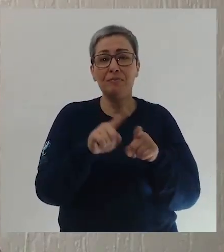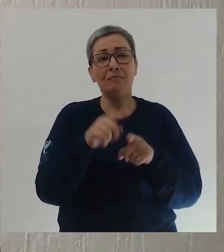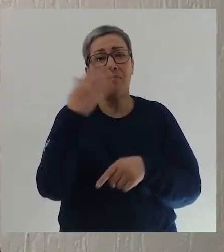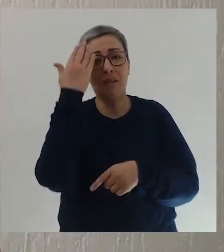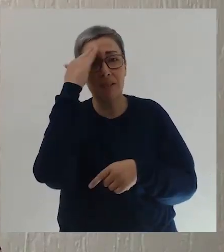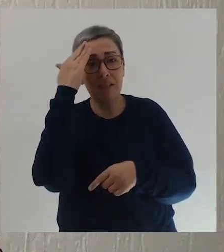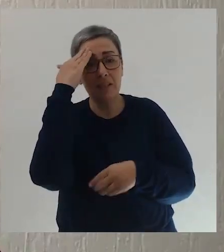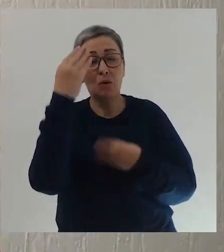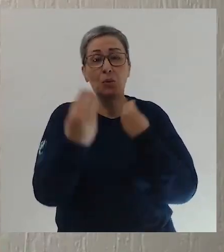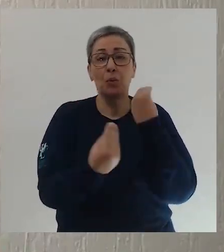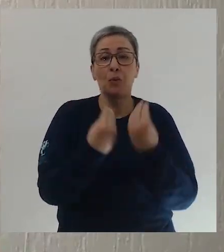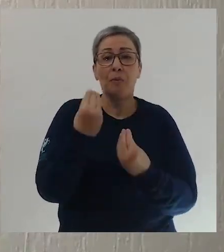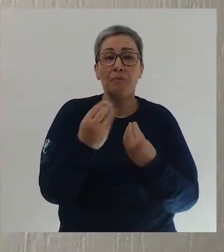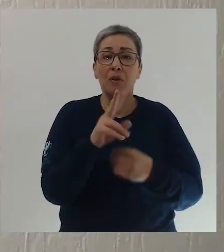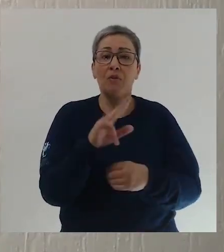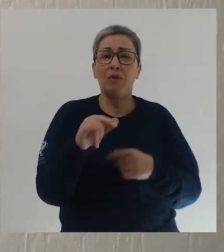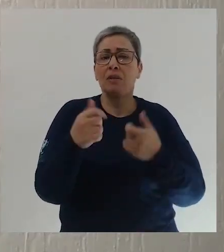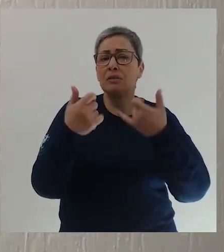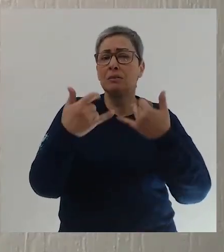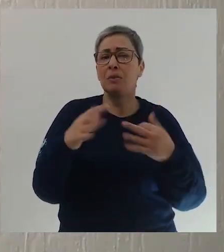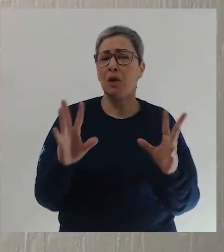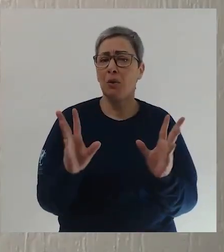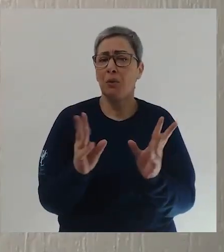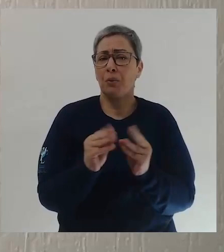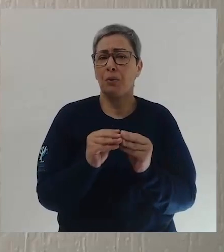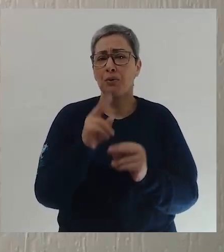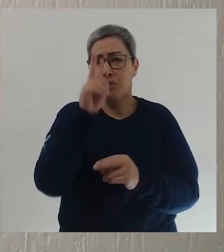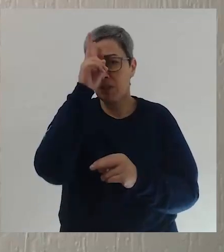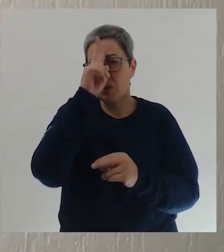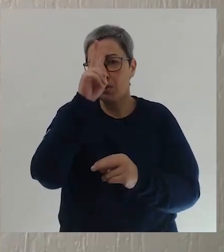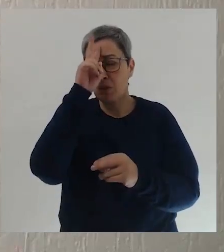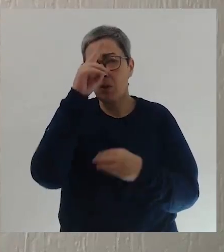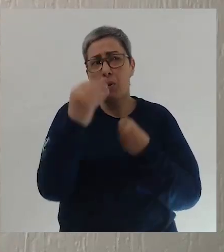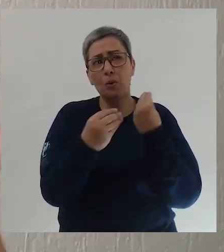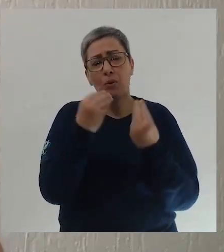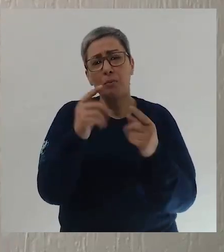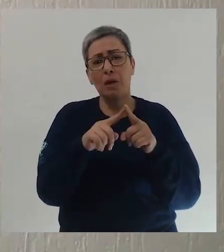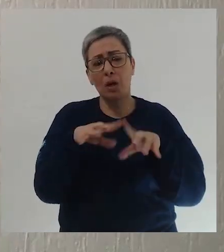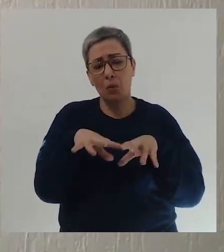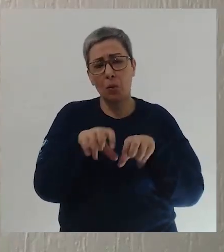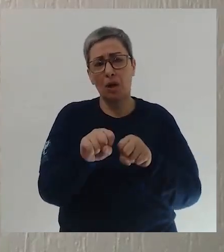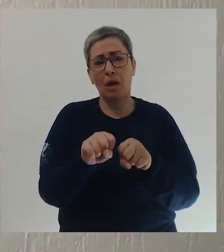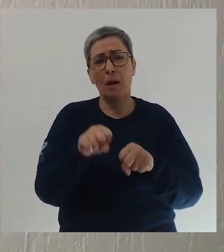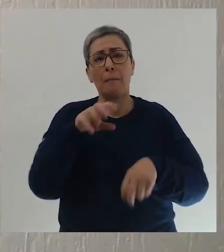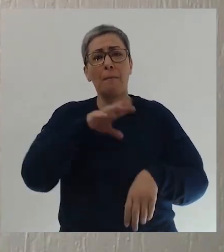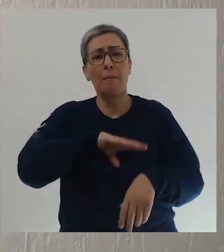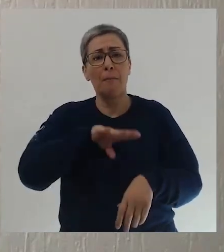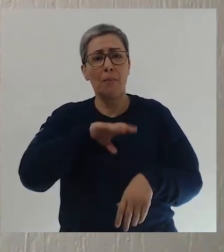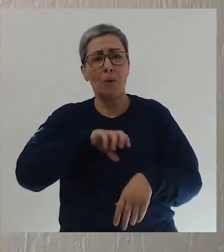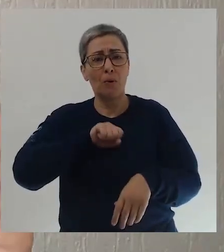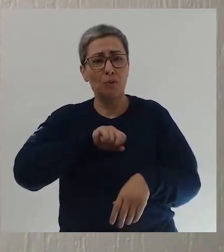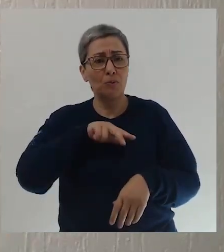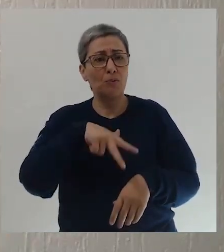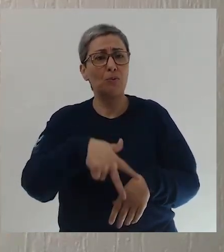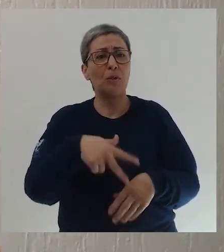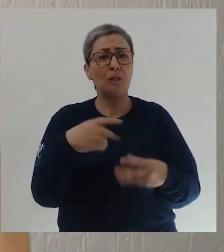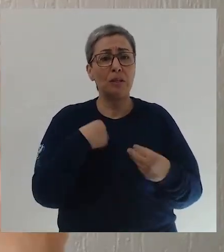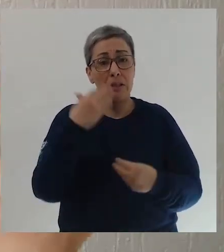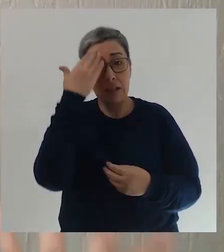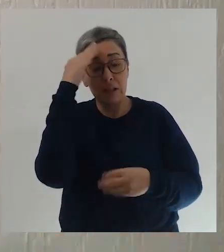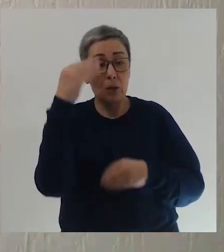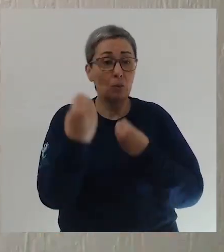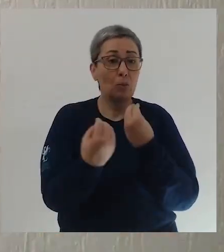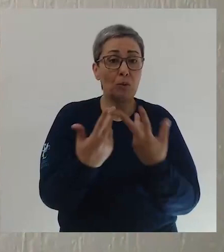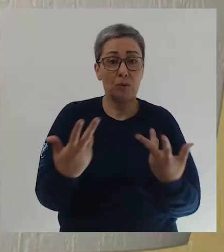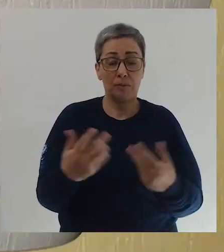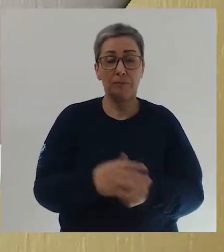gente entender isso. Agora a gente vai falar um pouco sobre a história e relembrar a colonização portuguesa para a gente entender